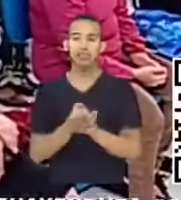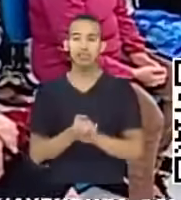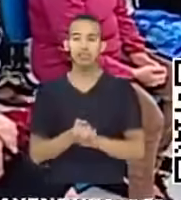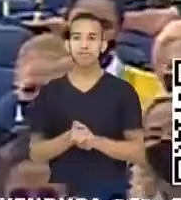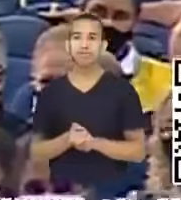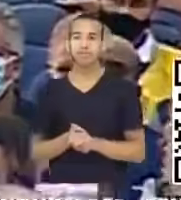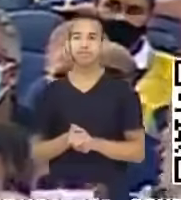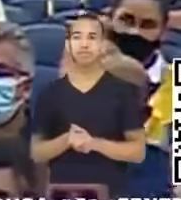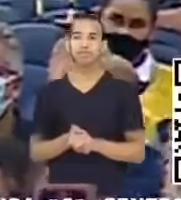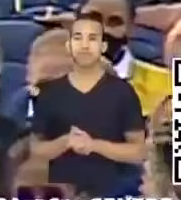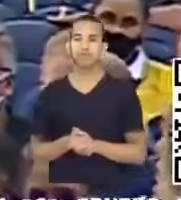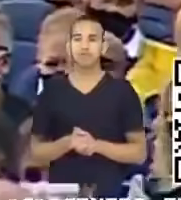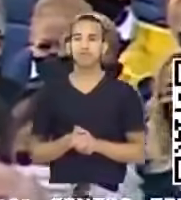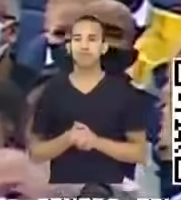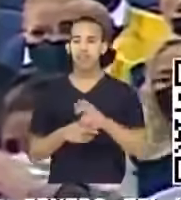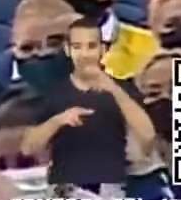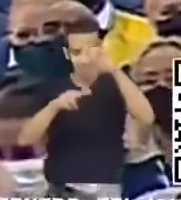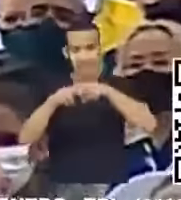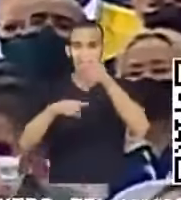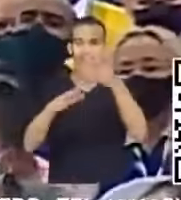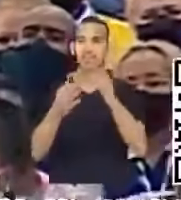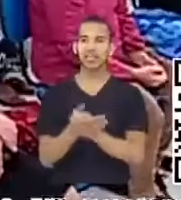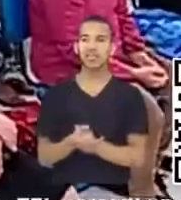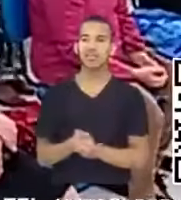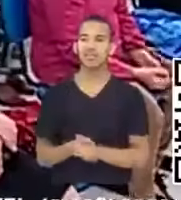ficou de pé de novo você tá aí mulher oxe